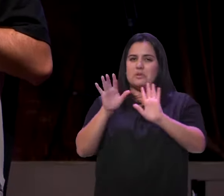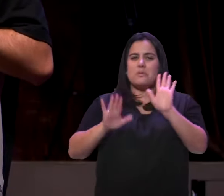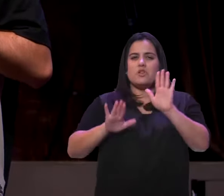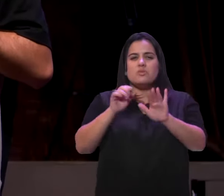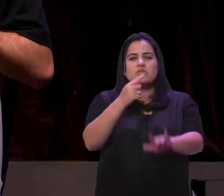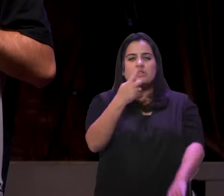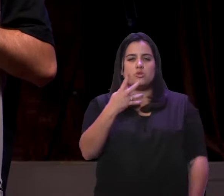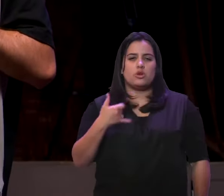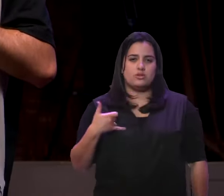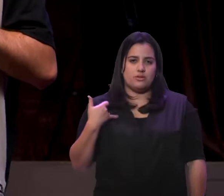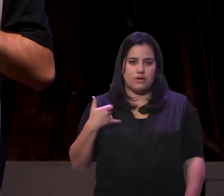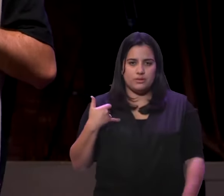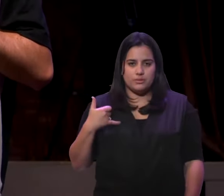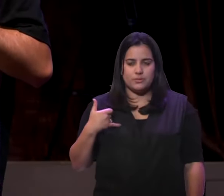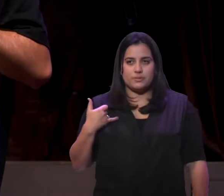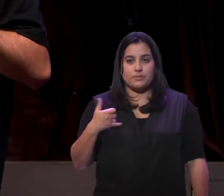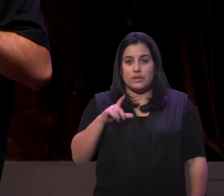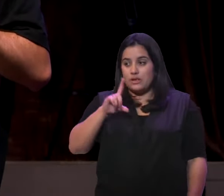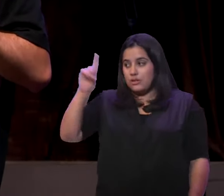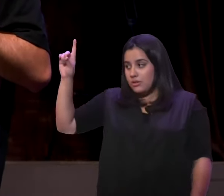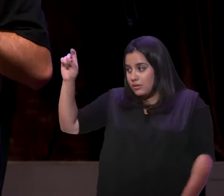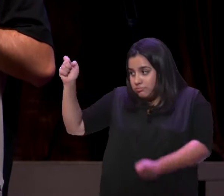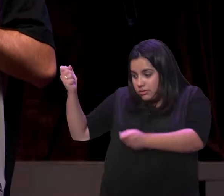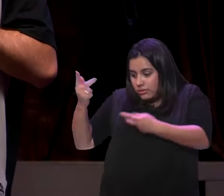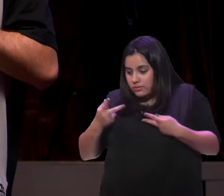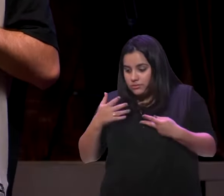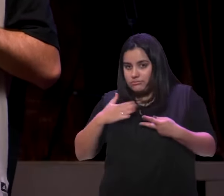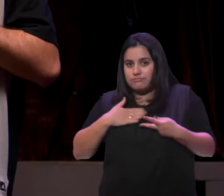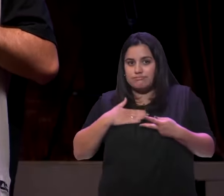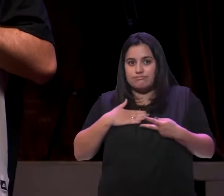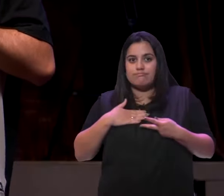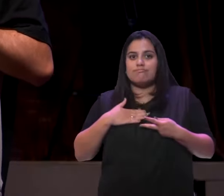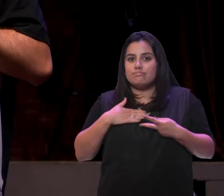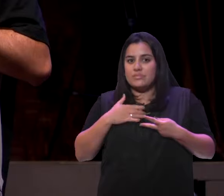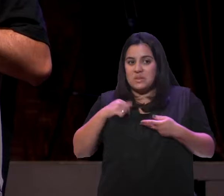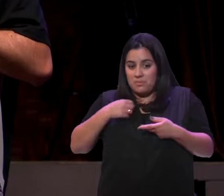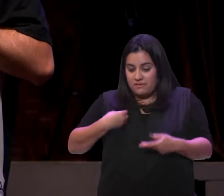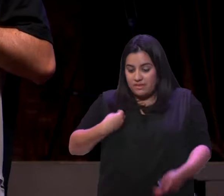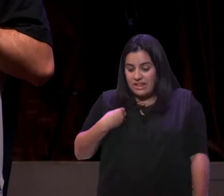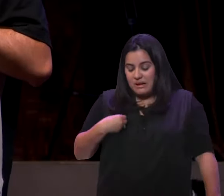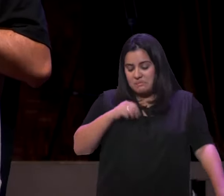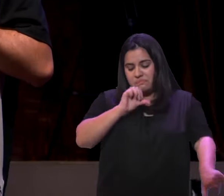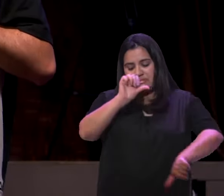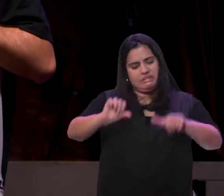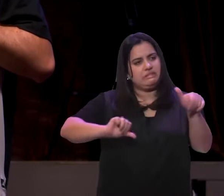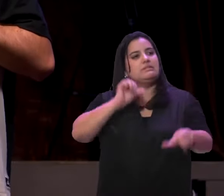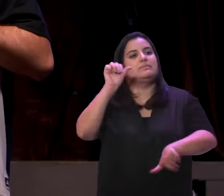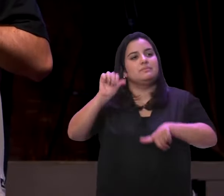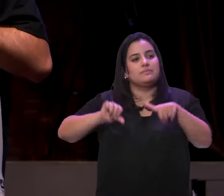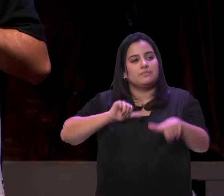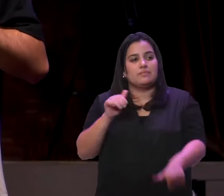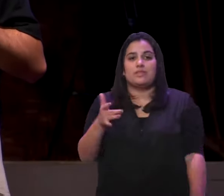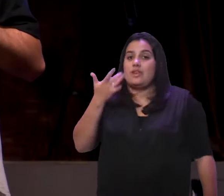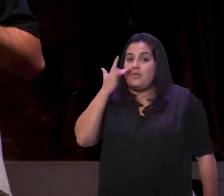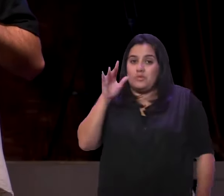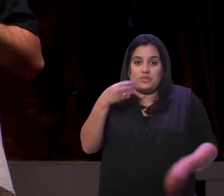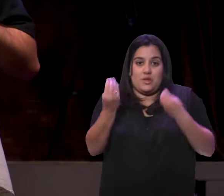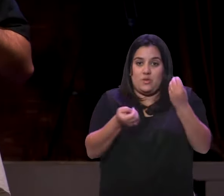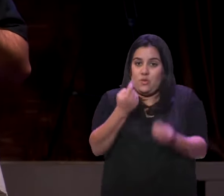14 anos, Ele me visitou no meu quarto, e a minha vida foi transformada. E eu não sei como você chegou